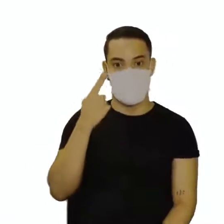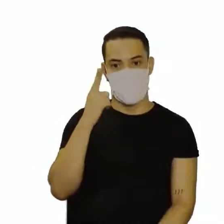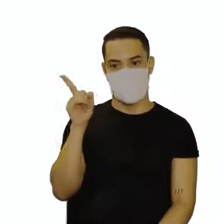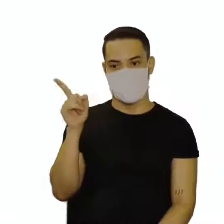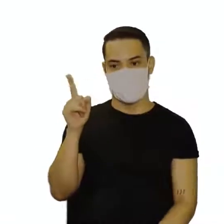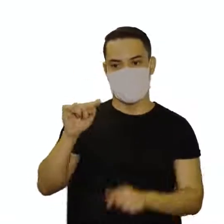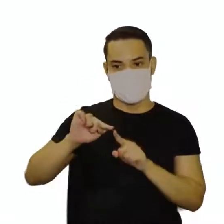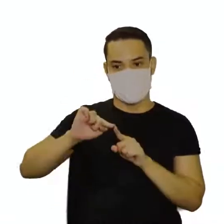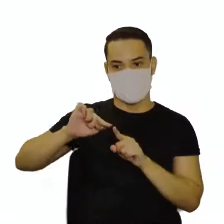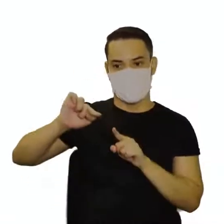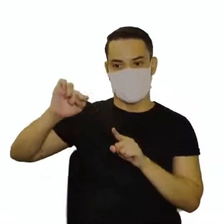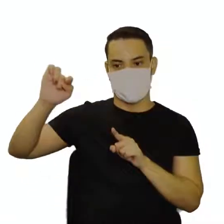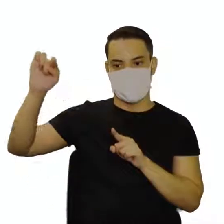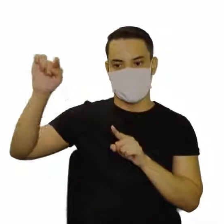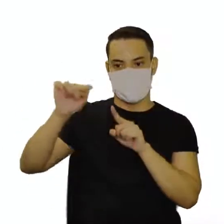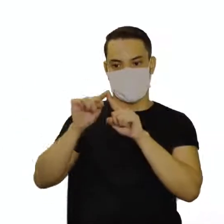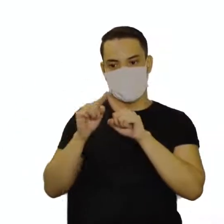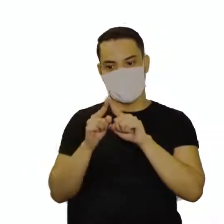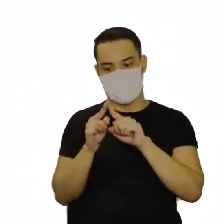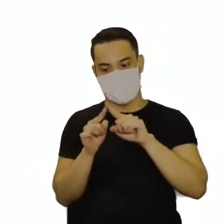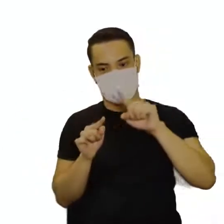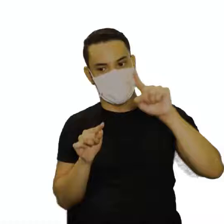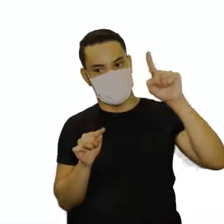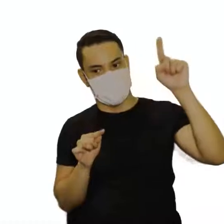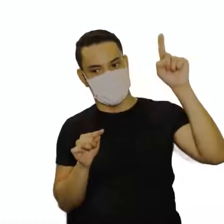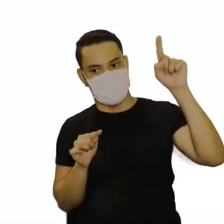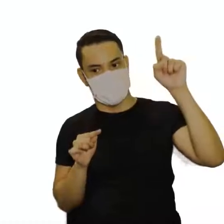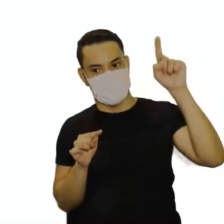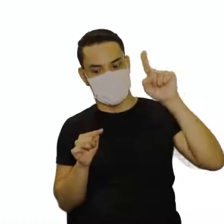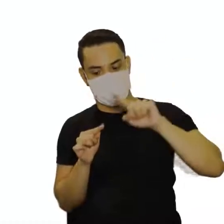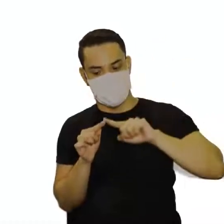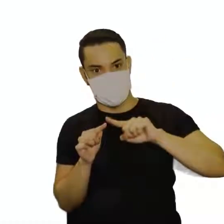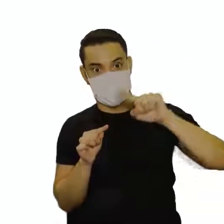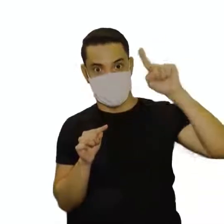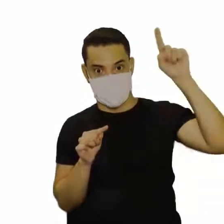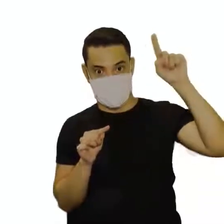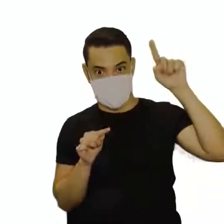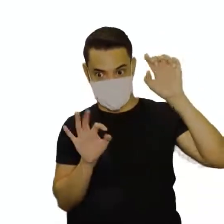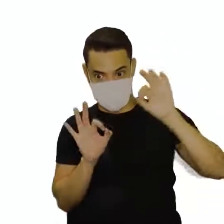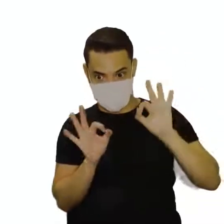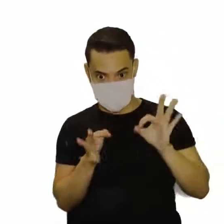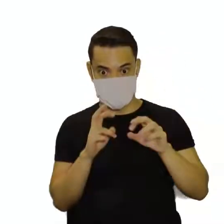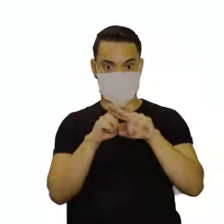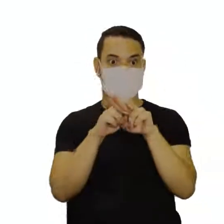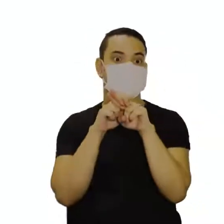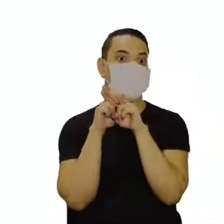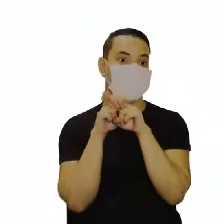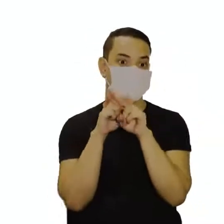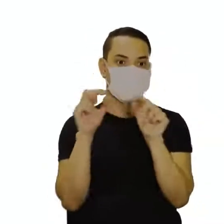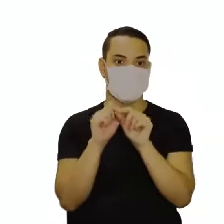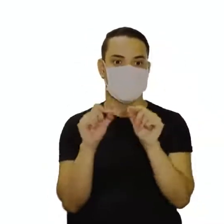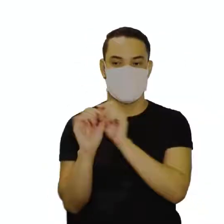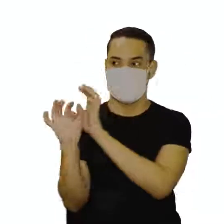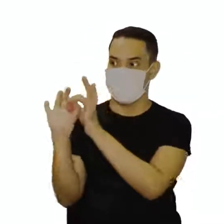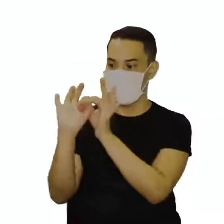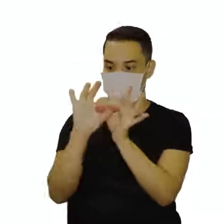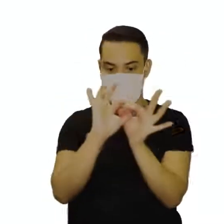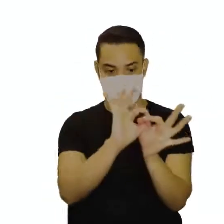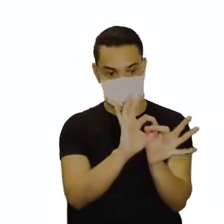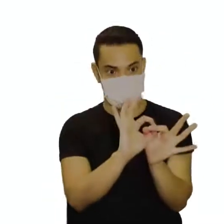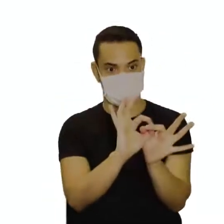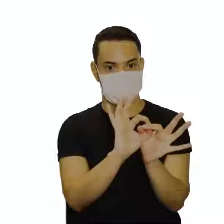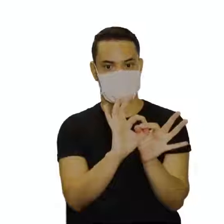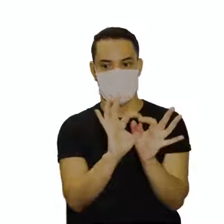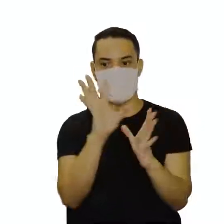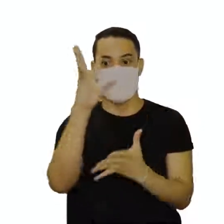gráfico linear. Se fizermos um gráfico de tensão em função da corrente, ó,